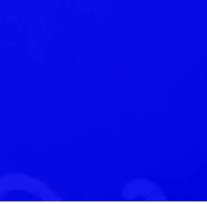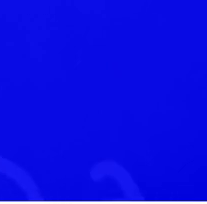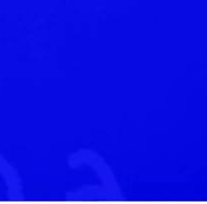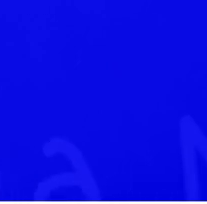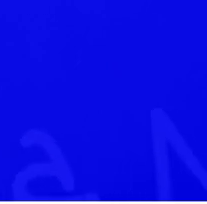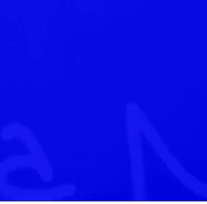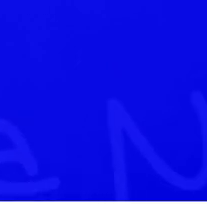próxima